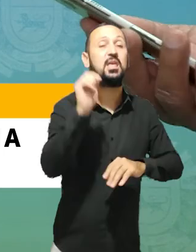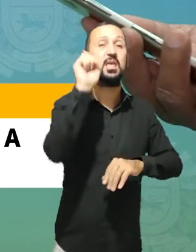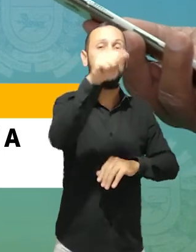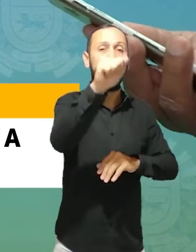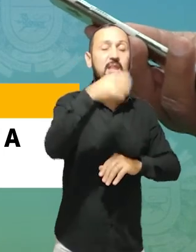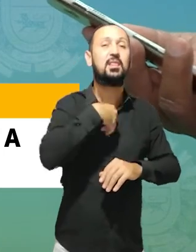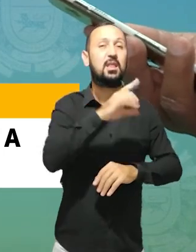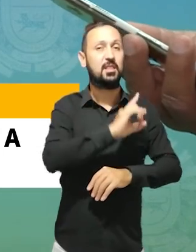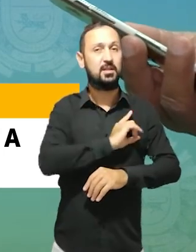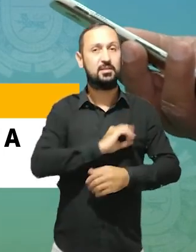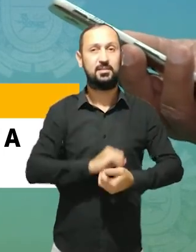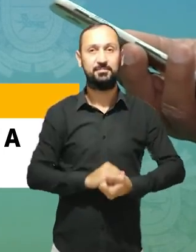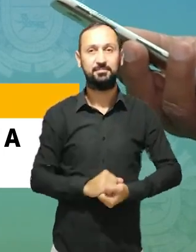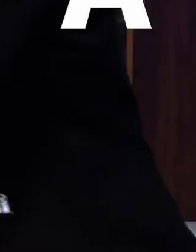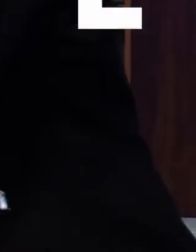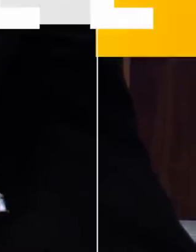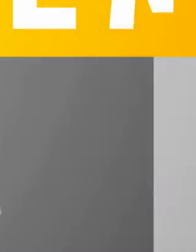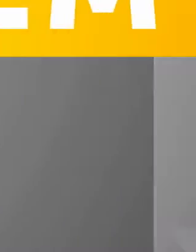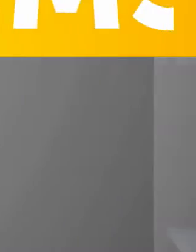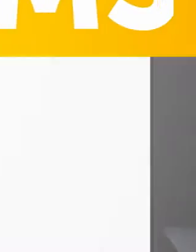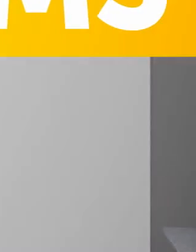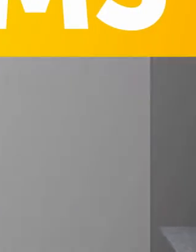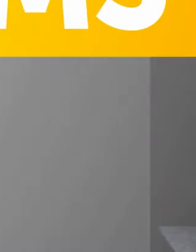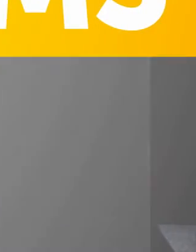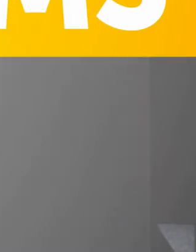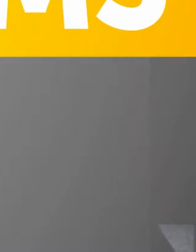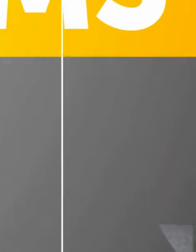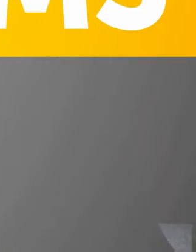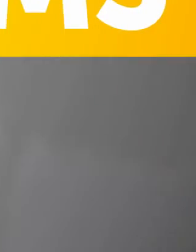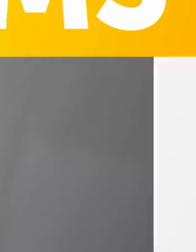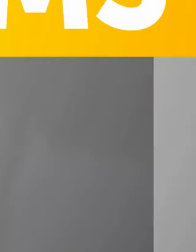dificuldades de sair de casa irem até uma delegacia